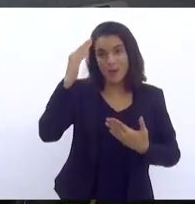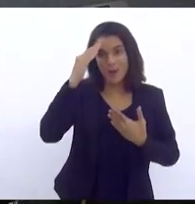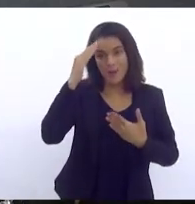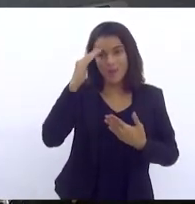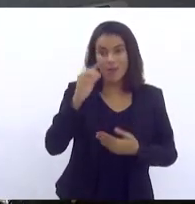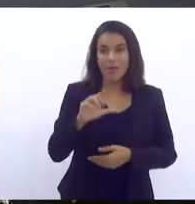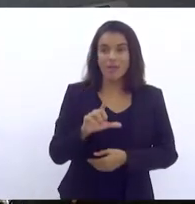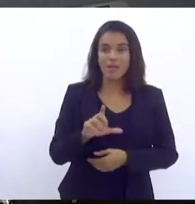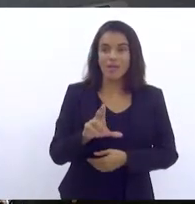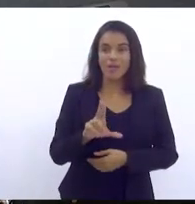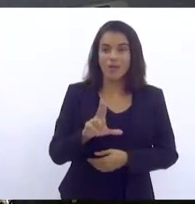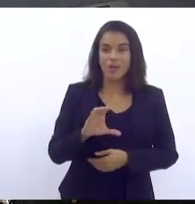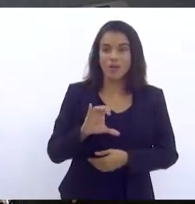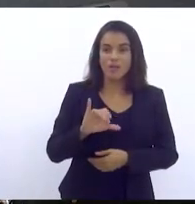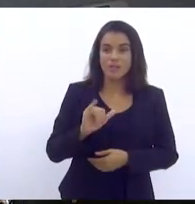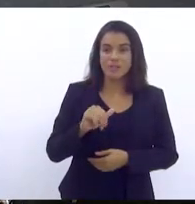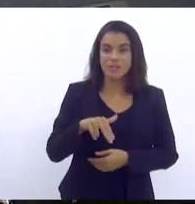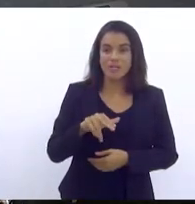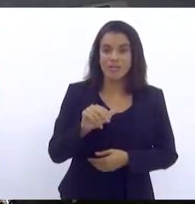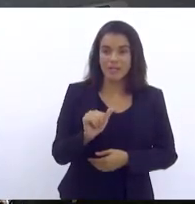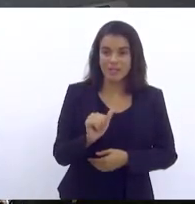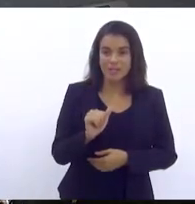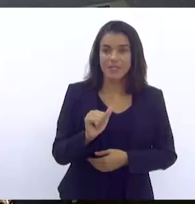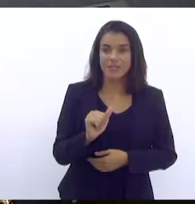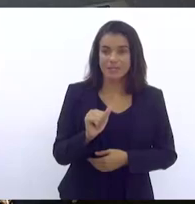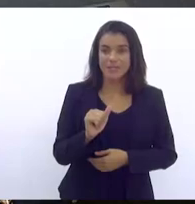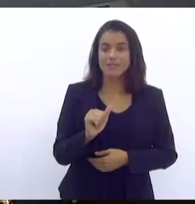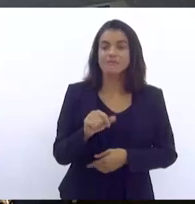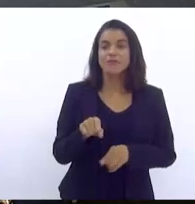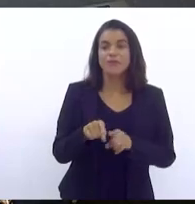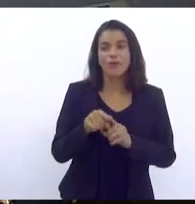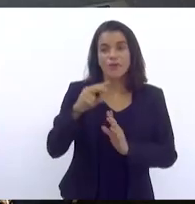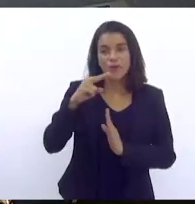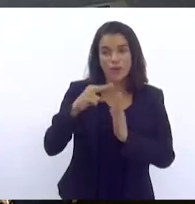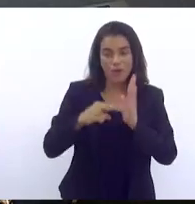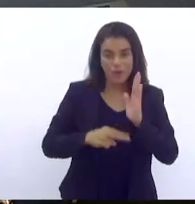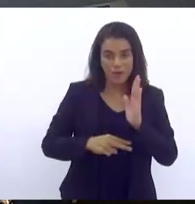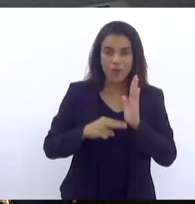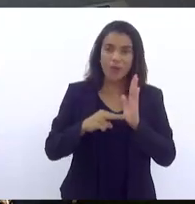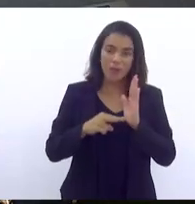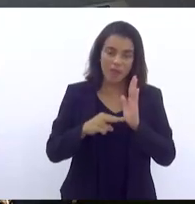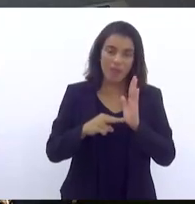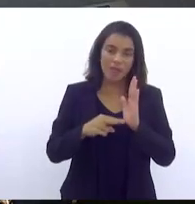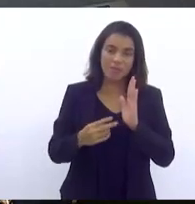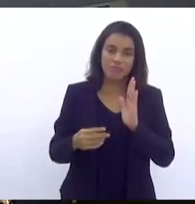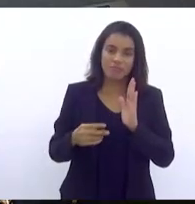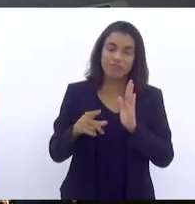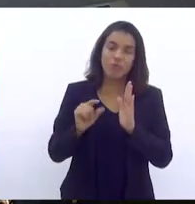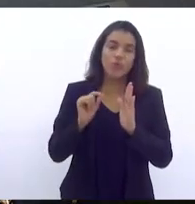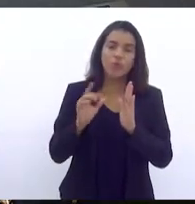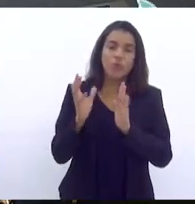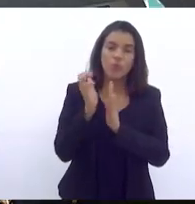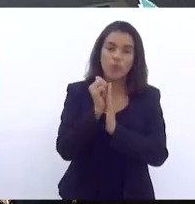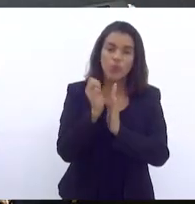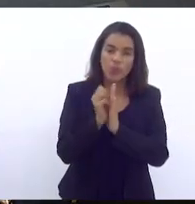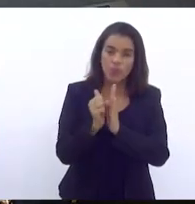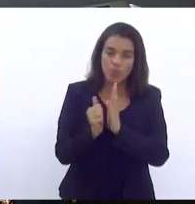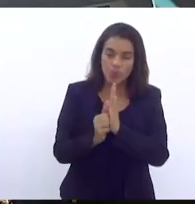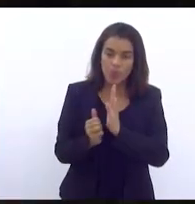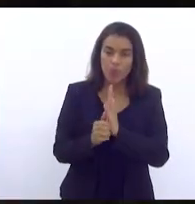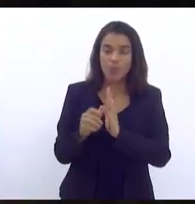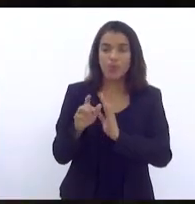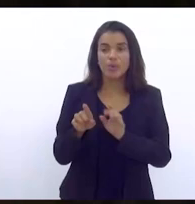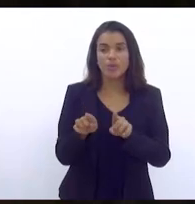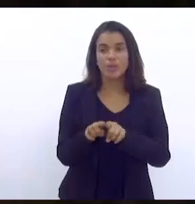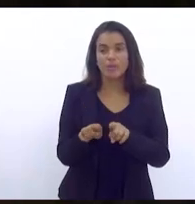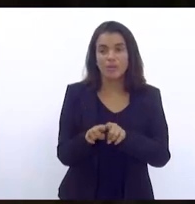Luciana eh então aqui gente eu vou ler os encaminhamentos da audiência pública até para ficar registrado depois a gente tem